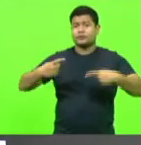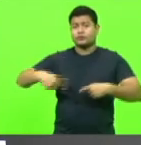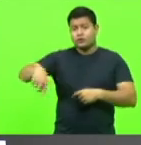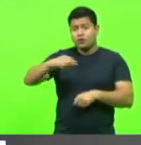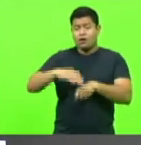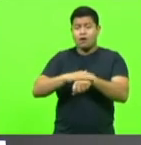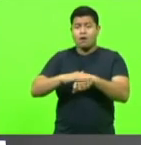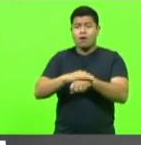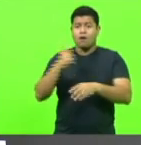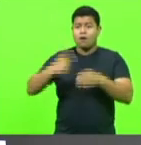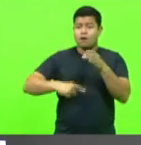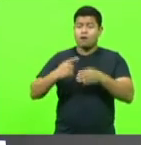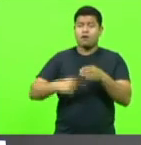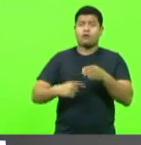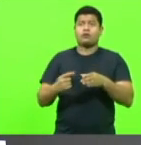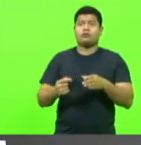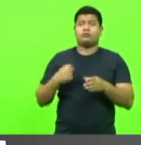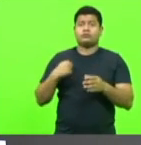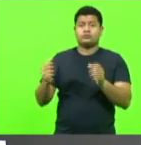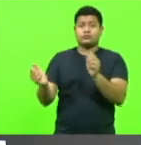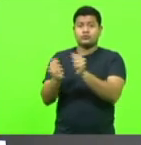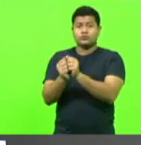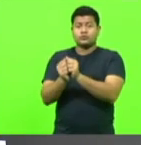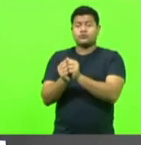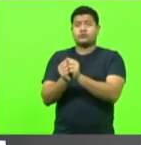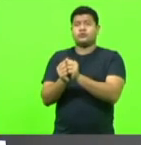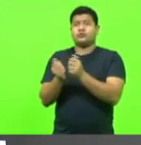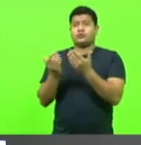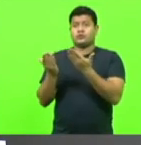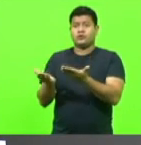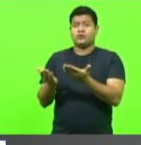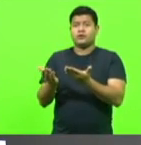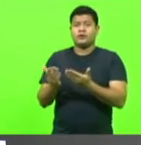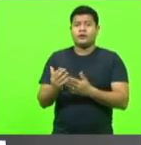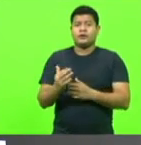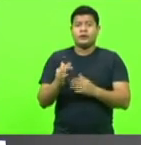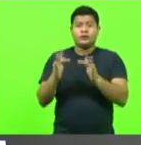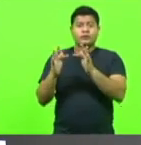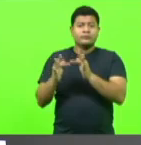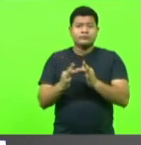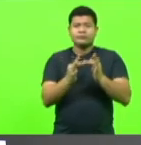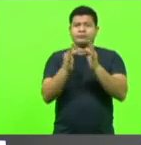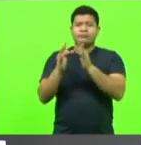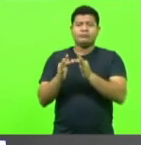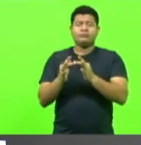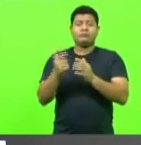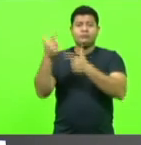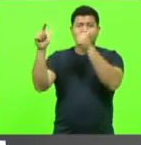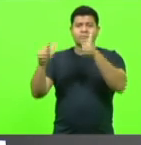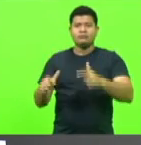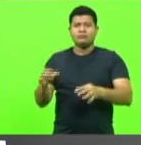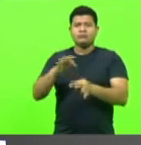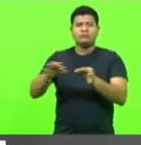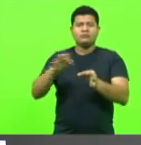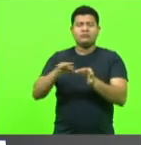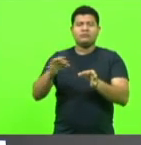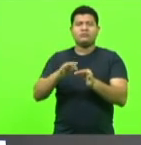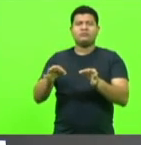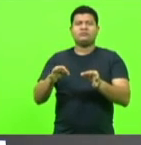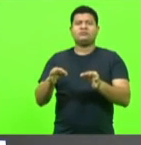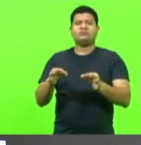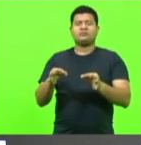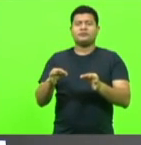nossa da comissão com a Fundação Catarinense de Educação Especial e outras entidades para a gente